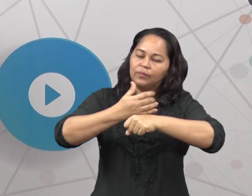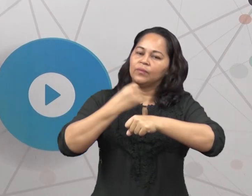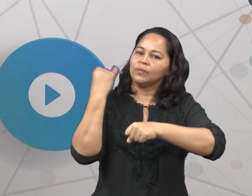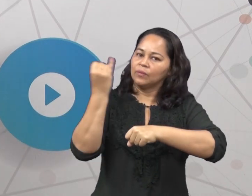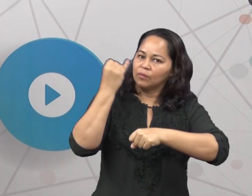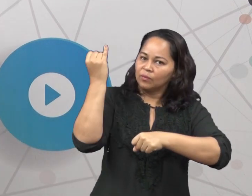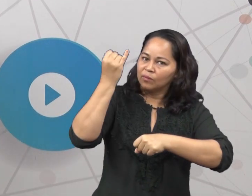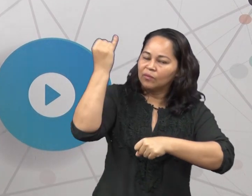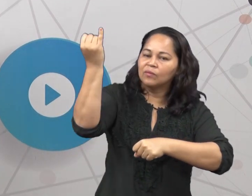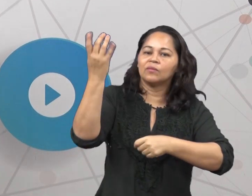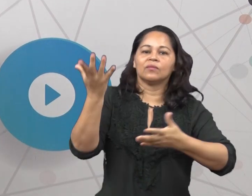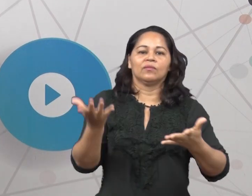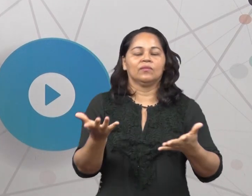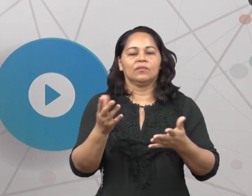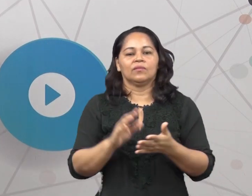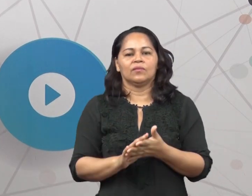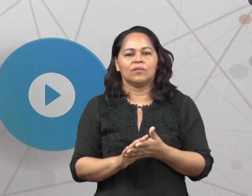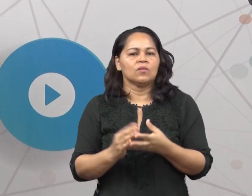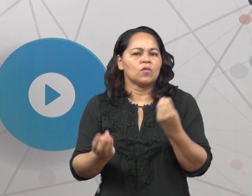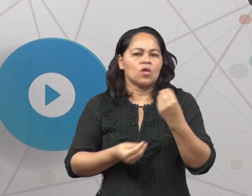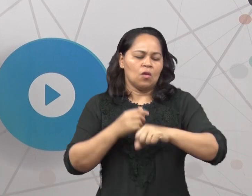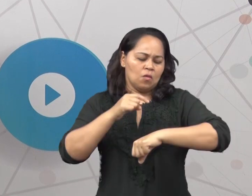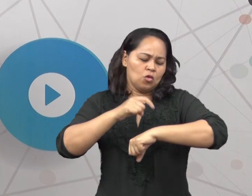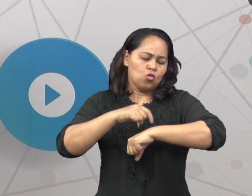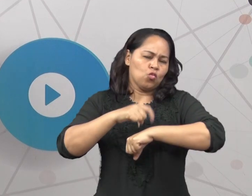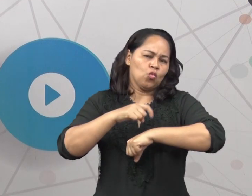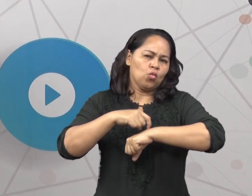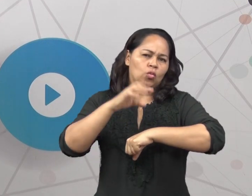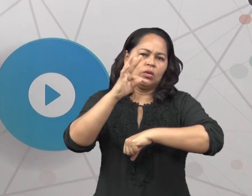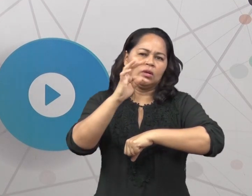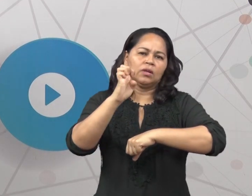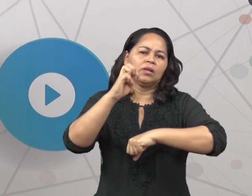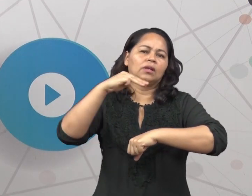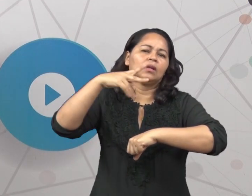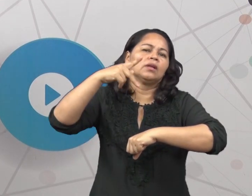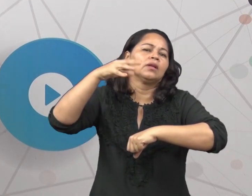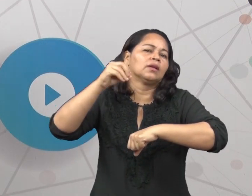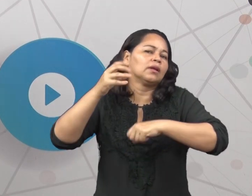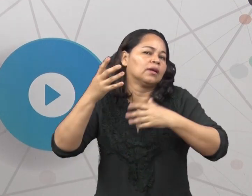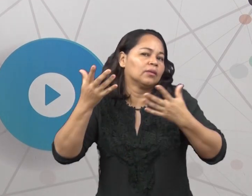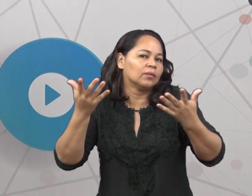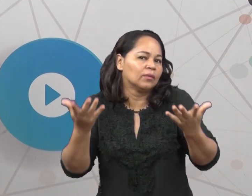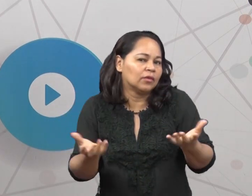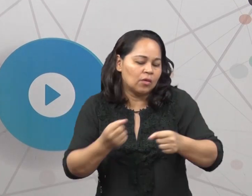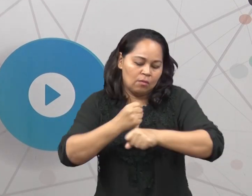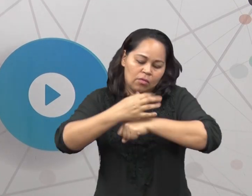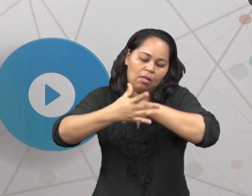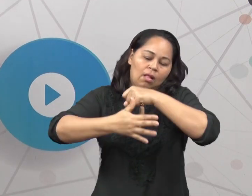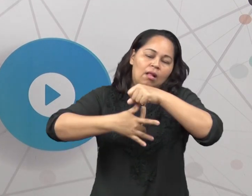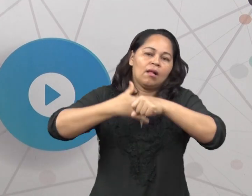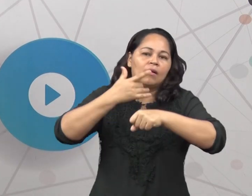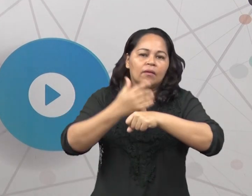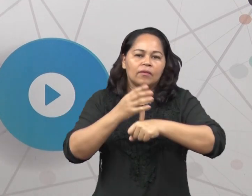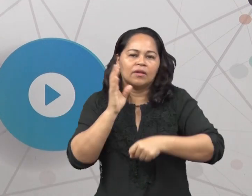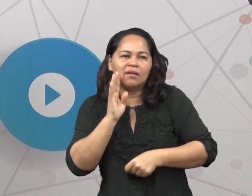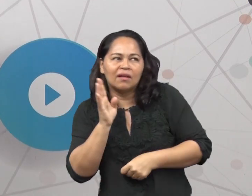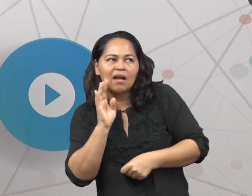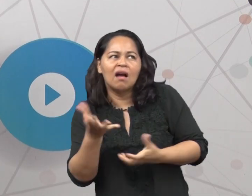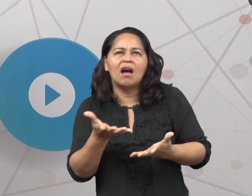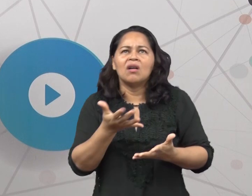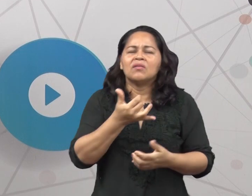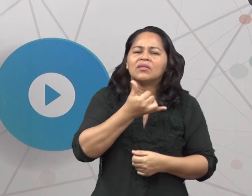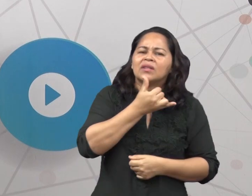seu tempo aí na sua casa nesses momentos? Você está usando o tempo para fazer coisas legais ou para ficar triste? Use o tempo para